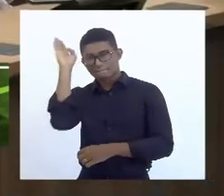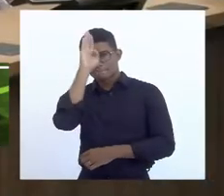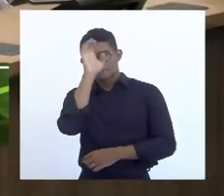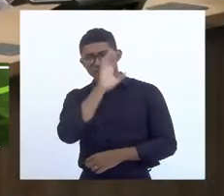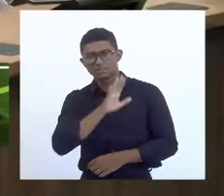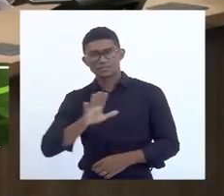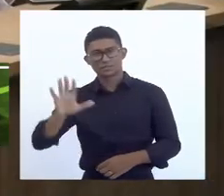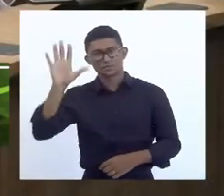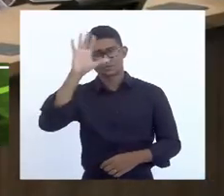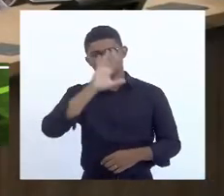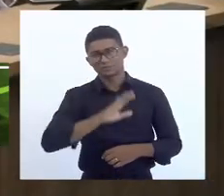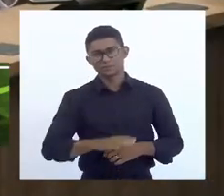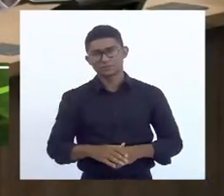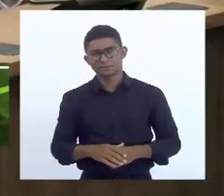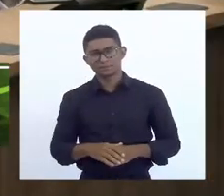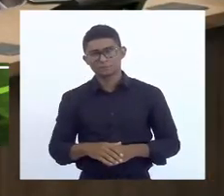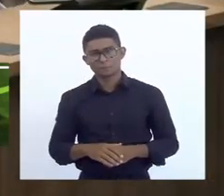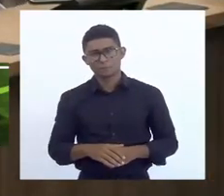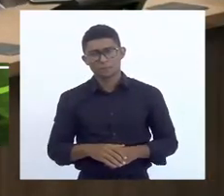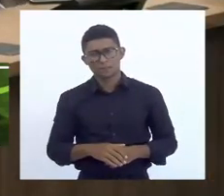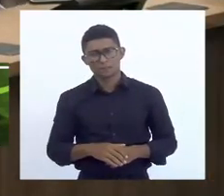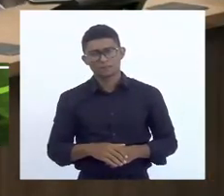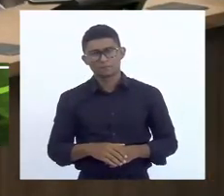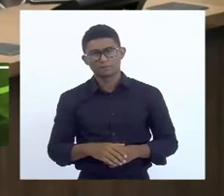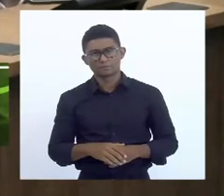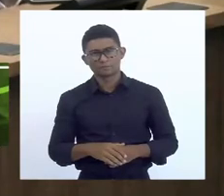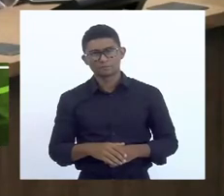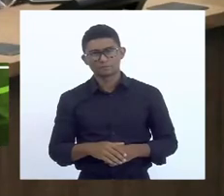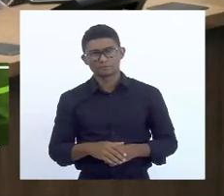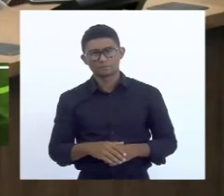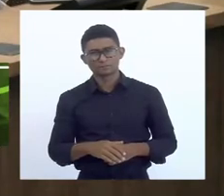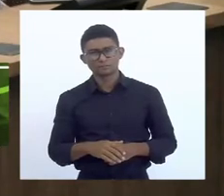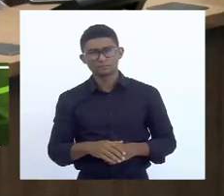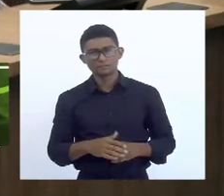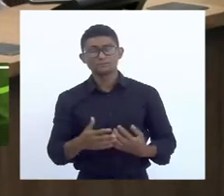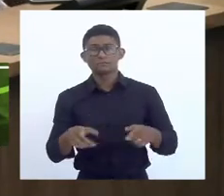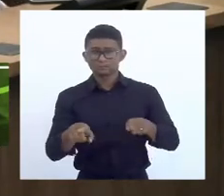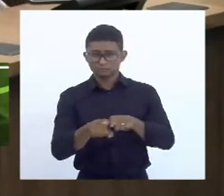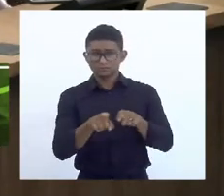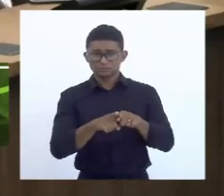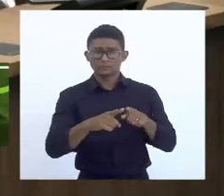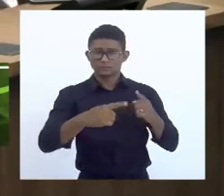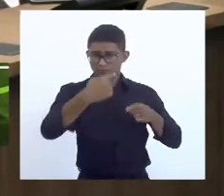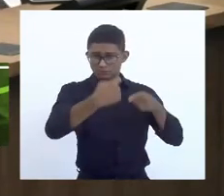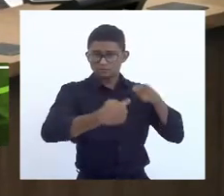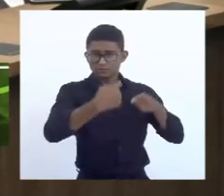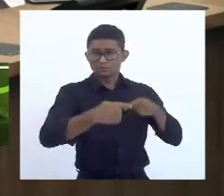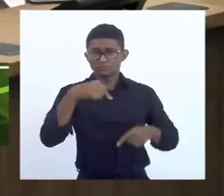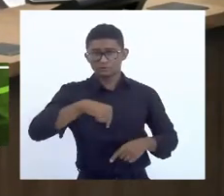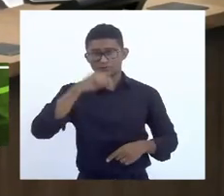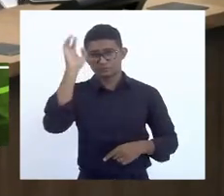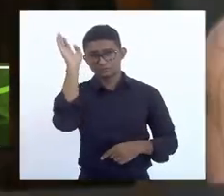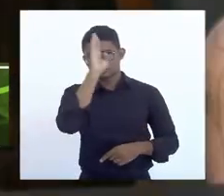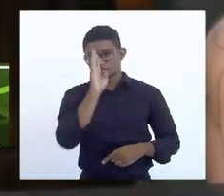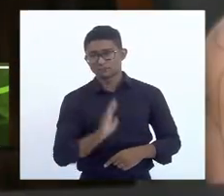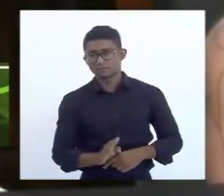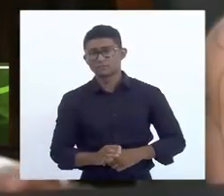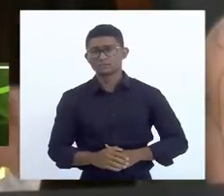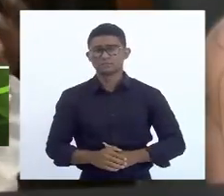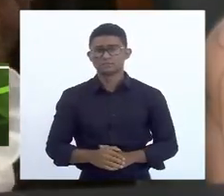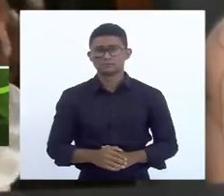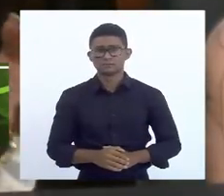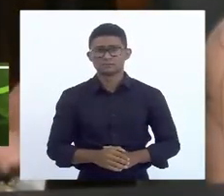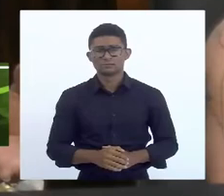com certeza com a permissão histórica do parlamento brasileiro, é aquele que